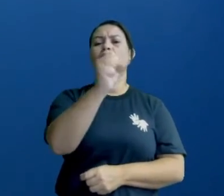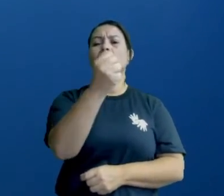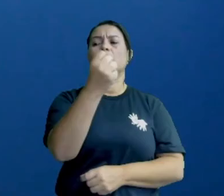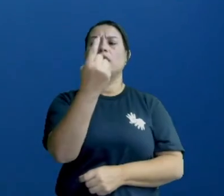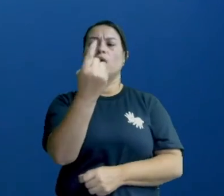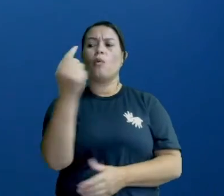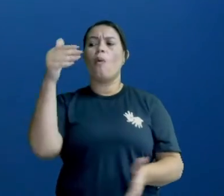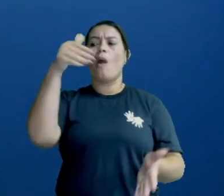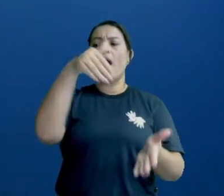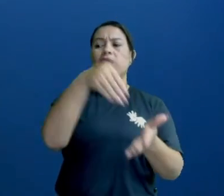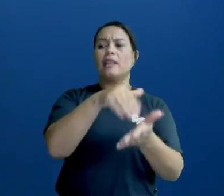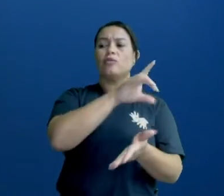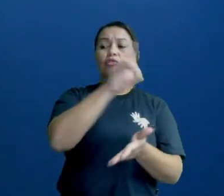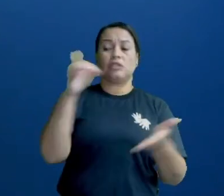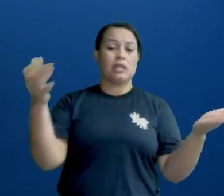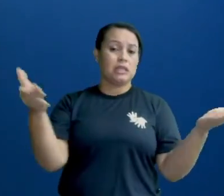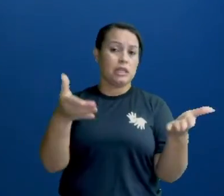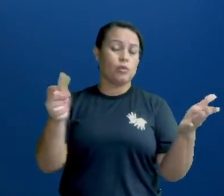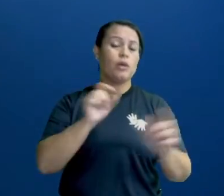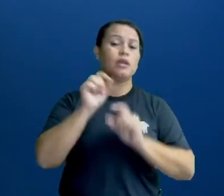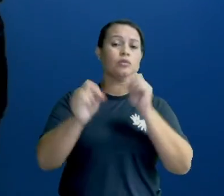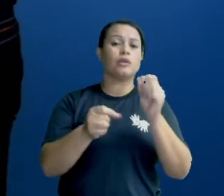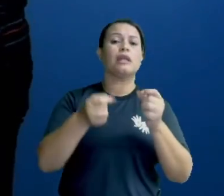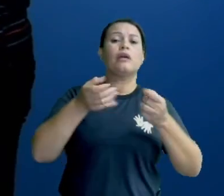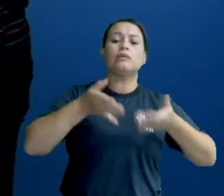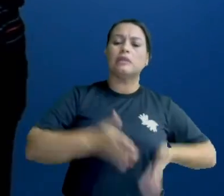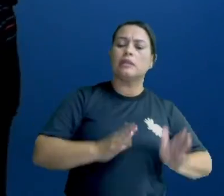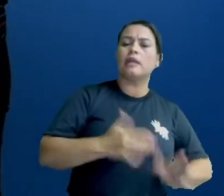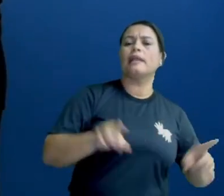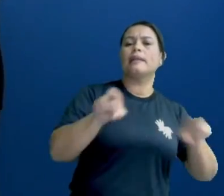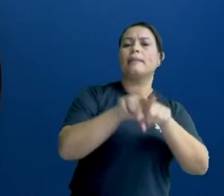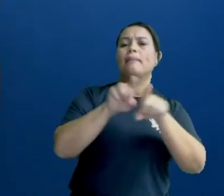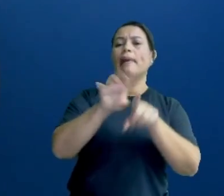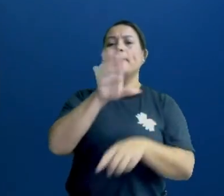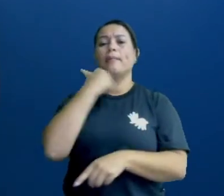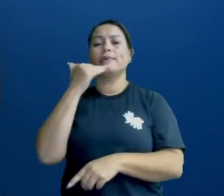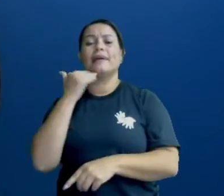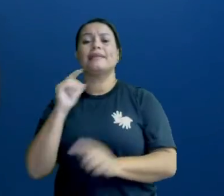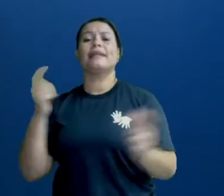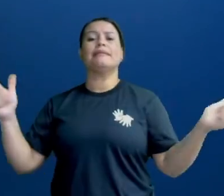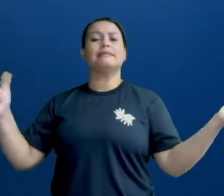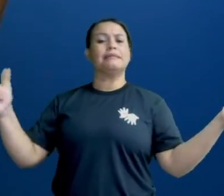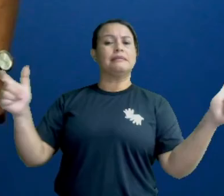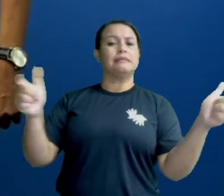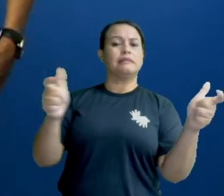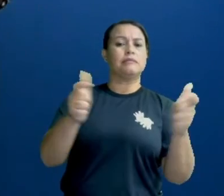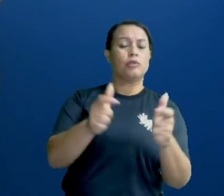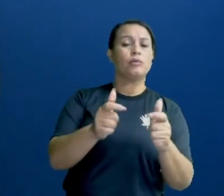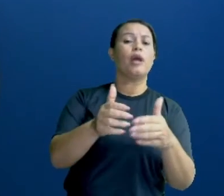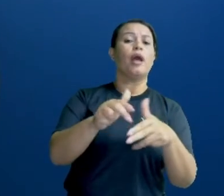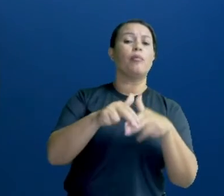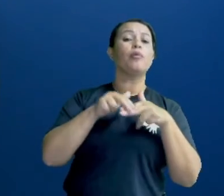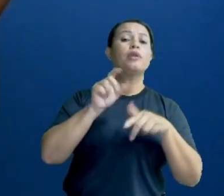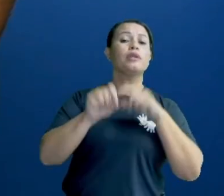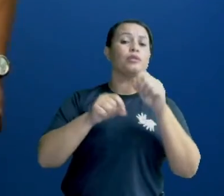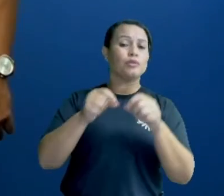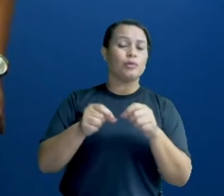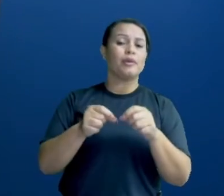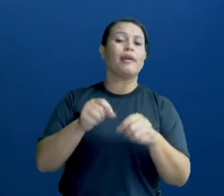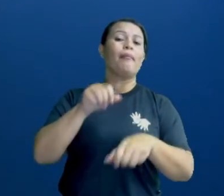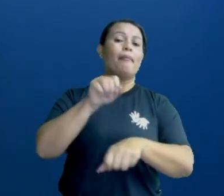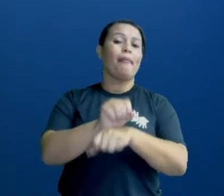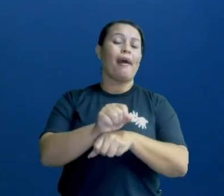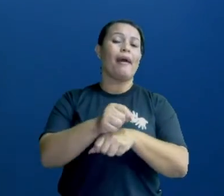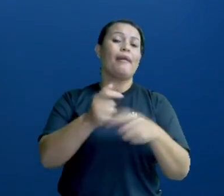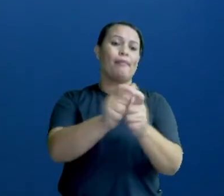1881 até os dias atuais, tanto a natalidade no Brasil como a mortalidade tem diminuído e por isso impacta diretamente no crescimento da